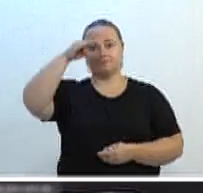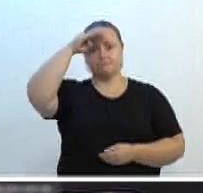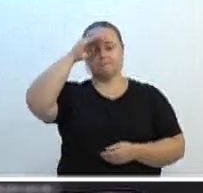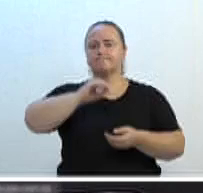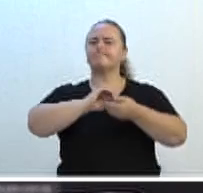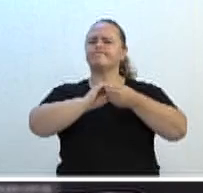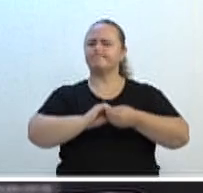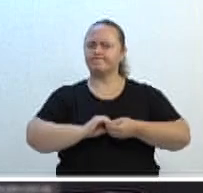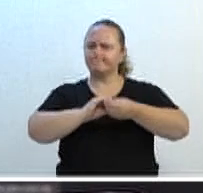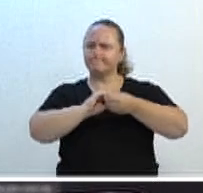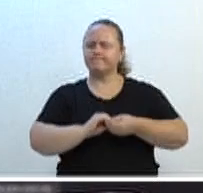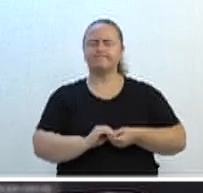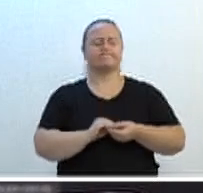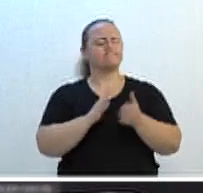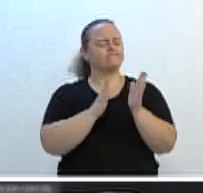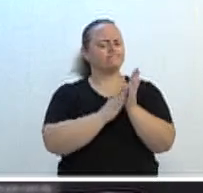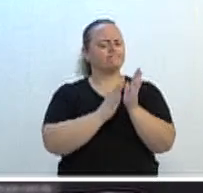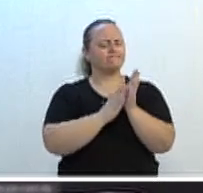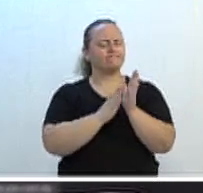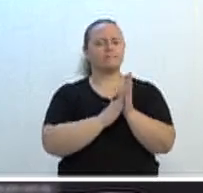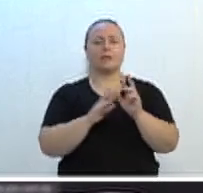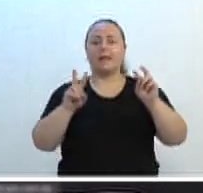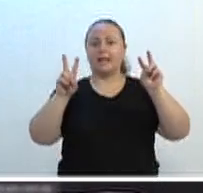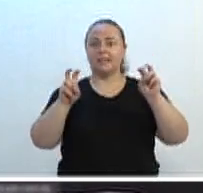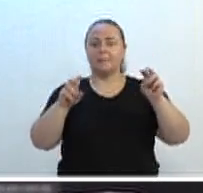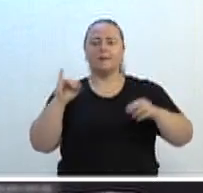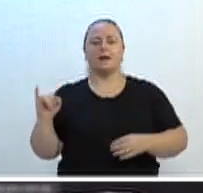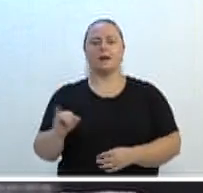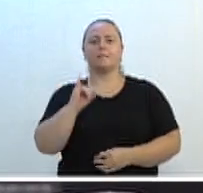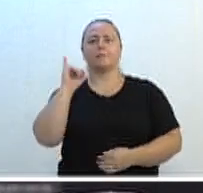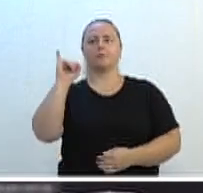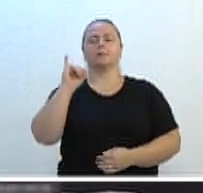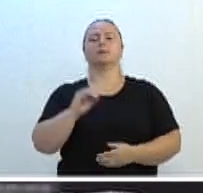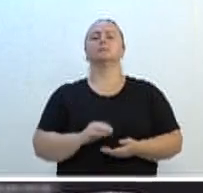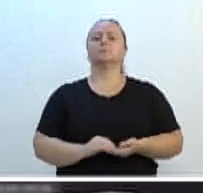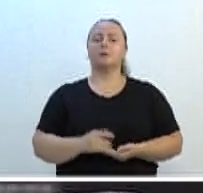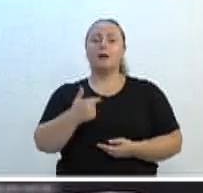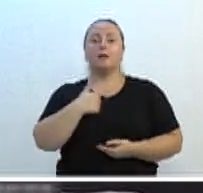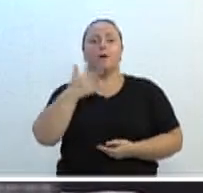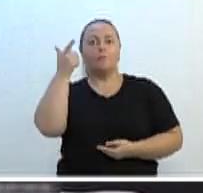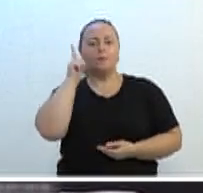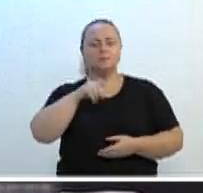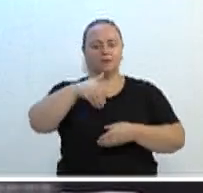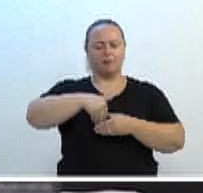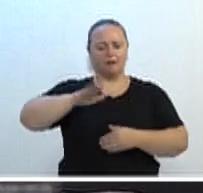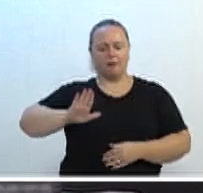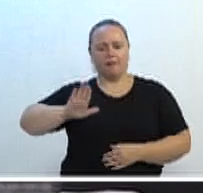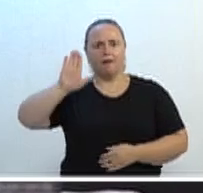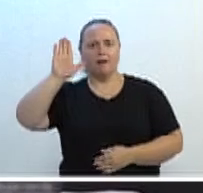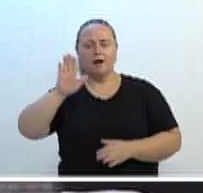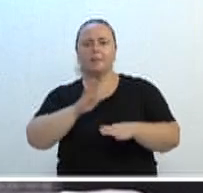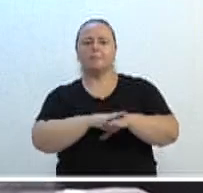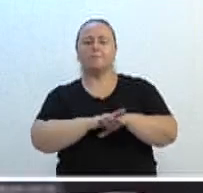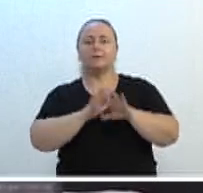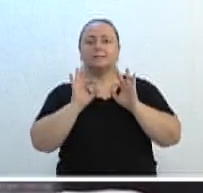tão importante. Eu acredito que eu me elegi no momento certo, vereador Jovino. Que muitas ações dessa